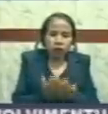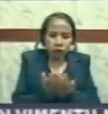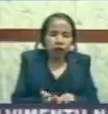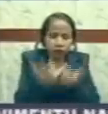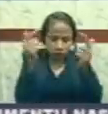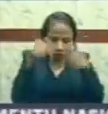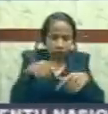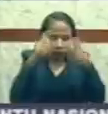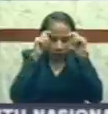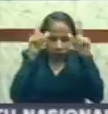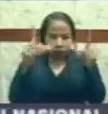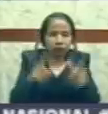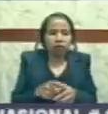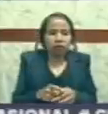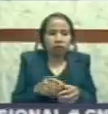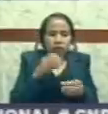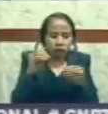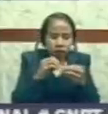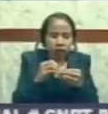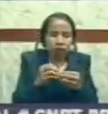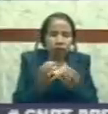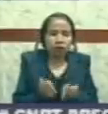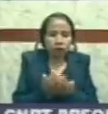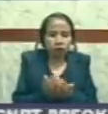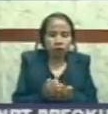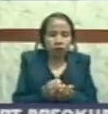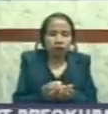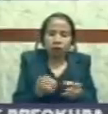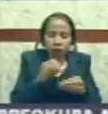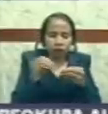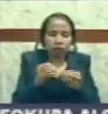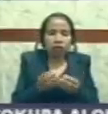timor. Quando vai Rone, qual é quando vai Rô, se ele cola com ele.